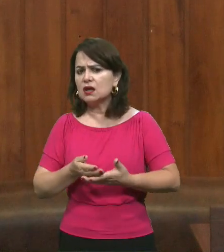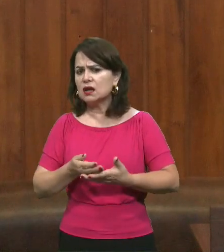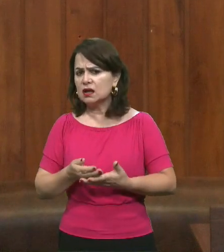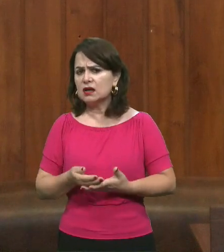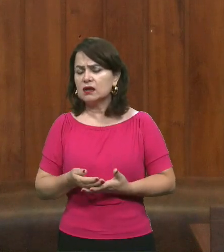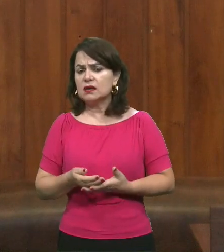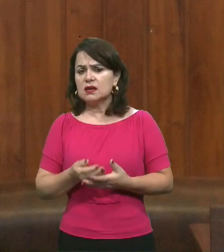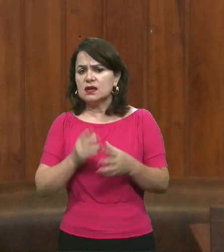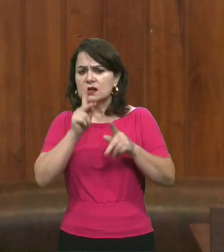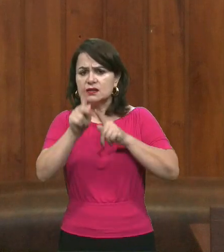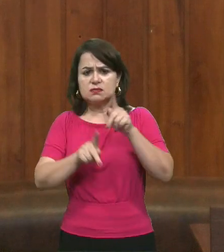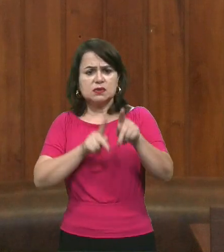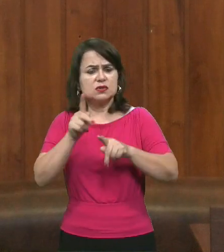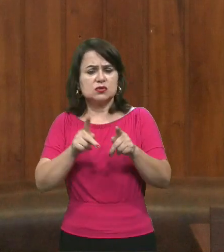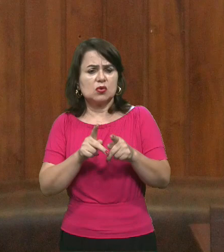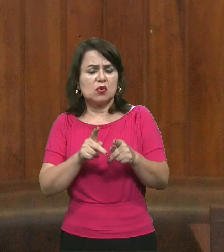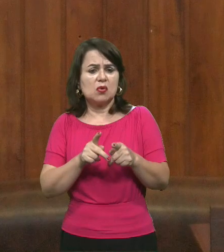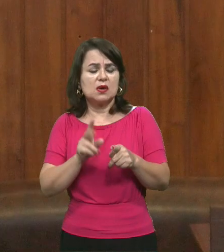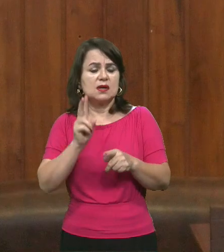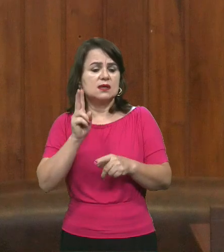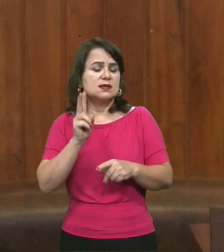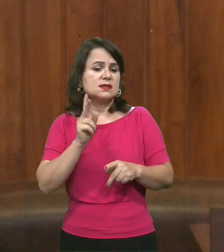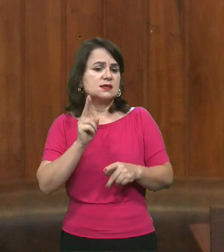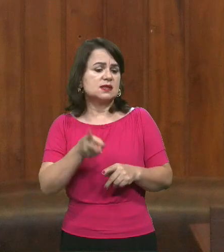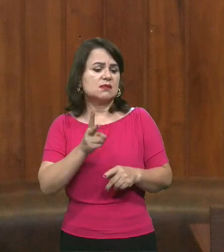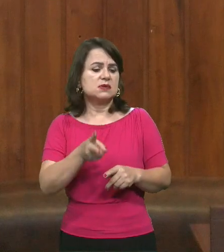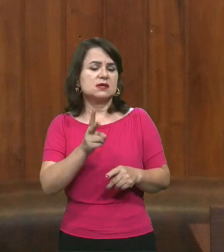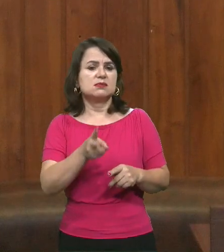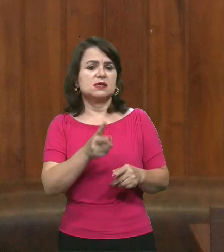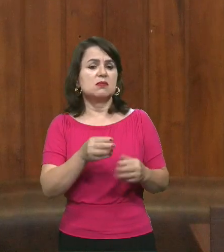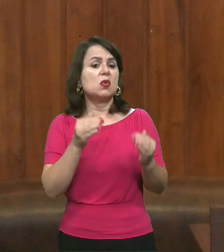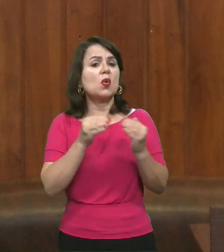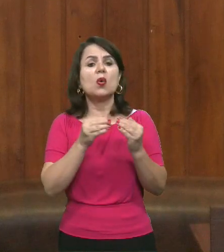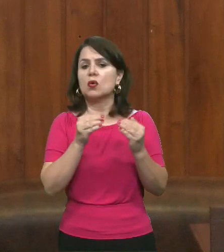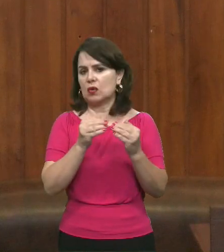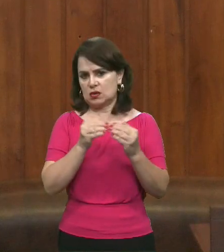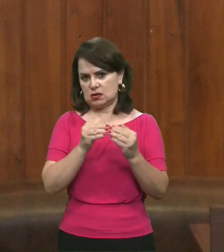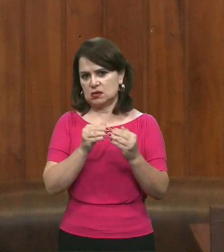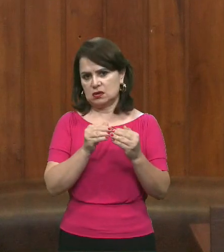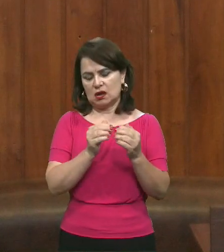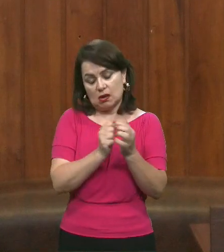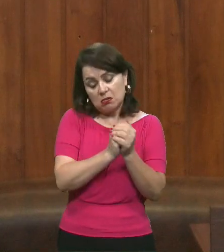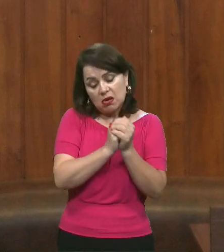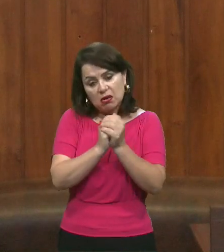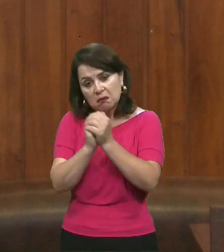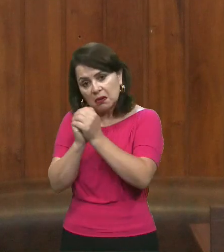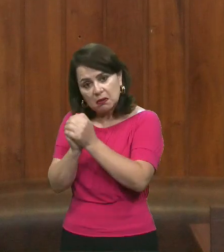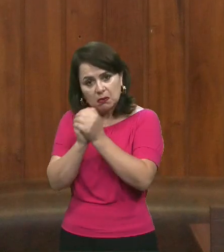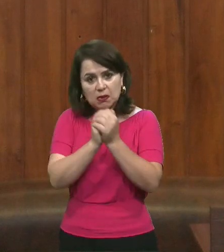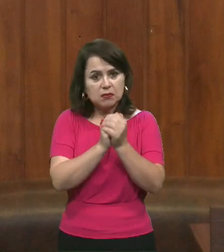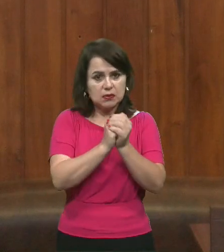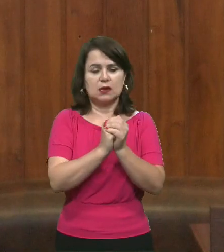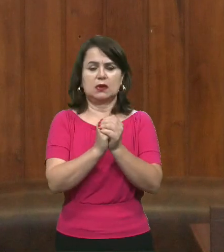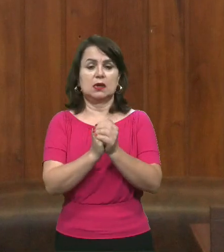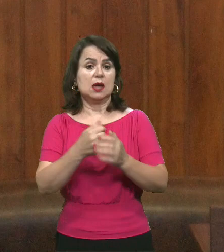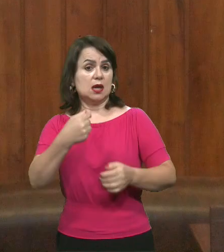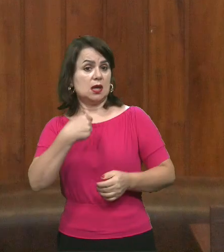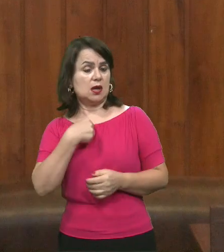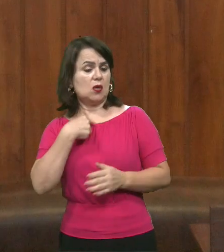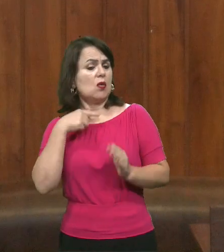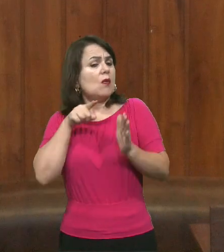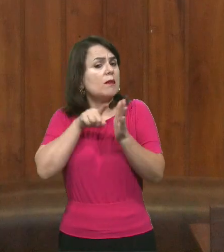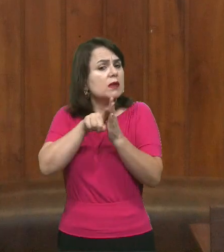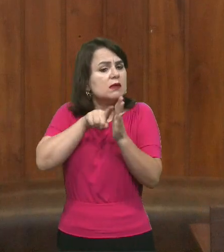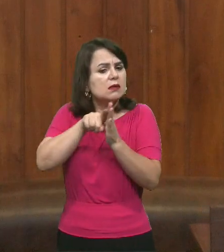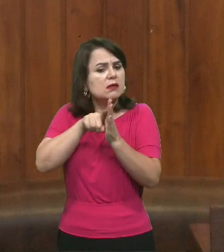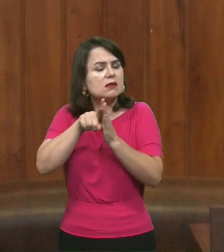a população fala amém para tudo isso. É a terceira vez que eu estou aqui questionando as ações do governo